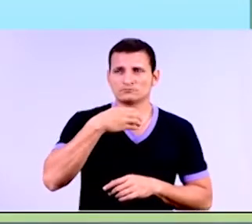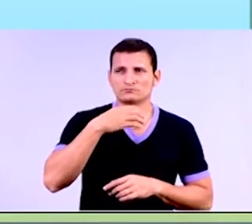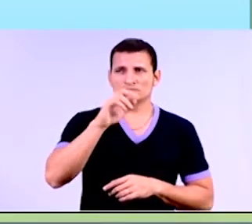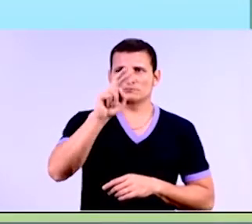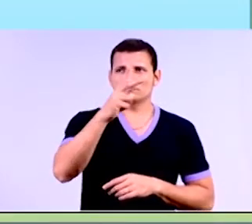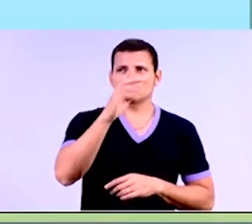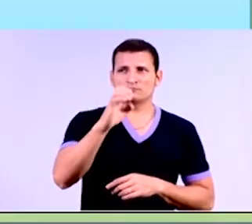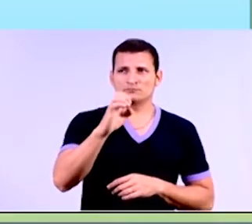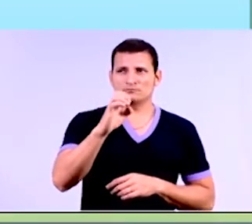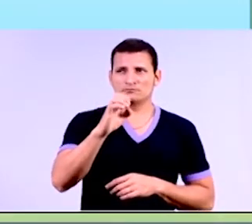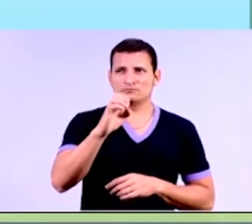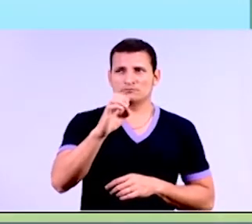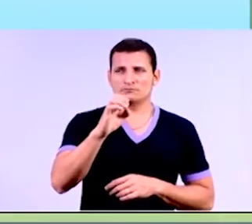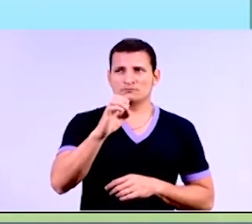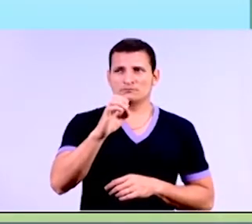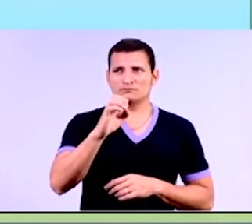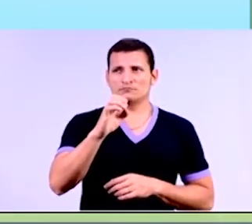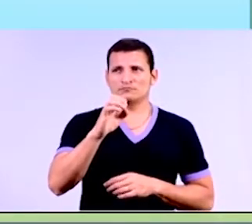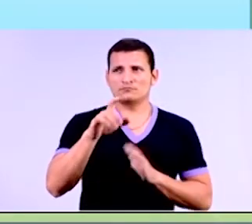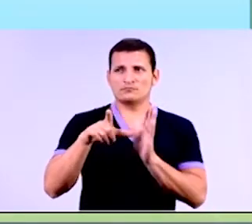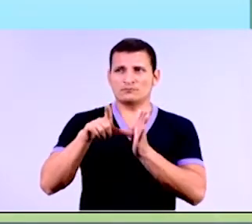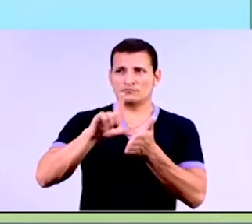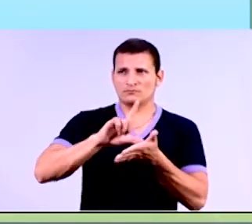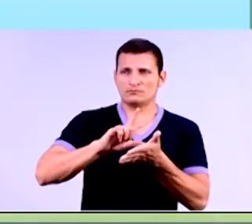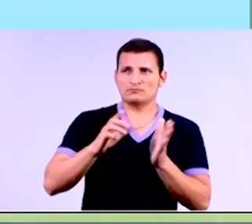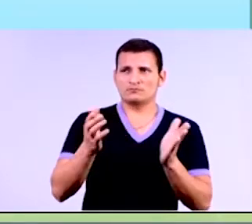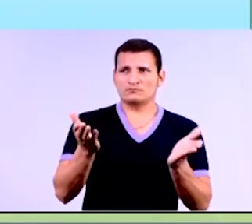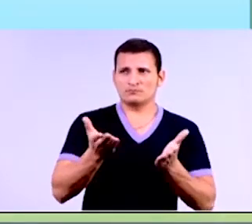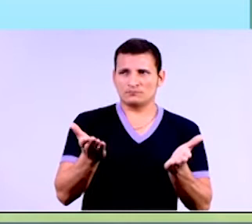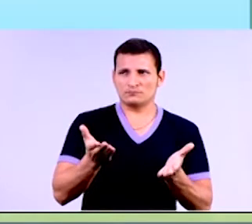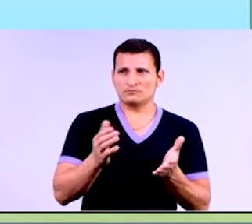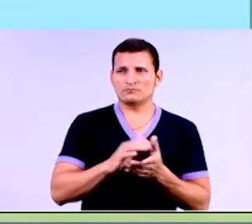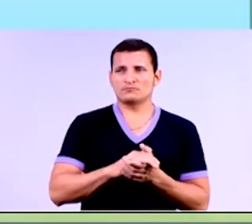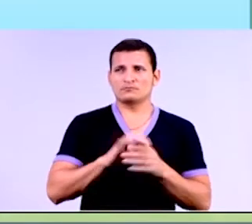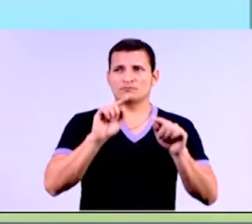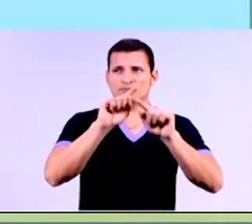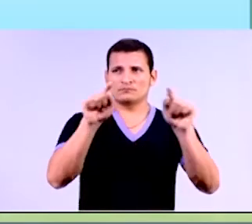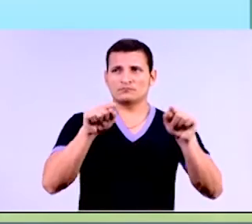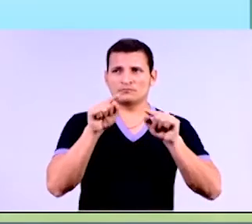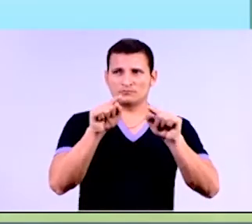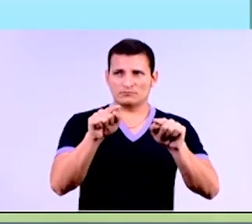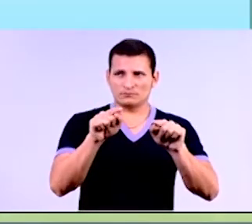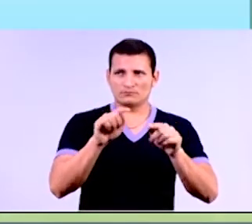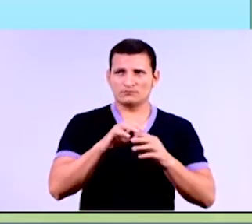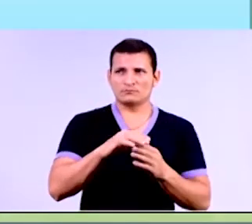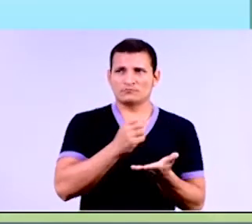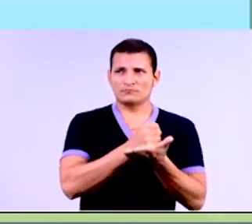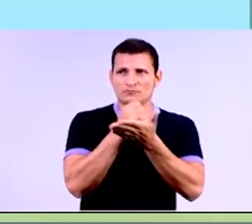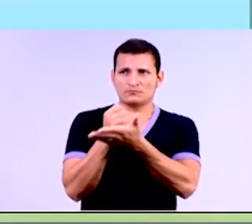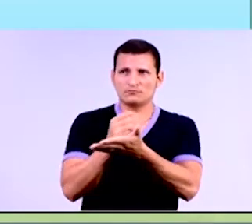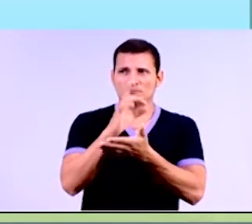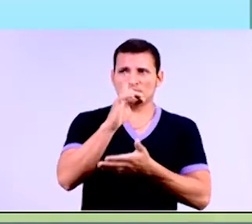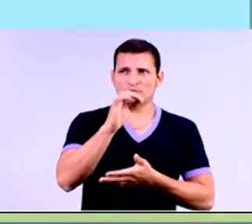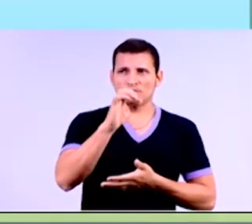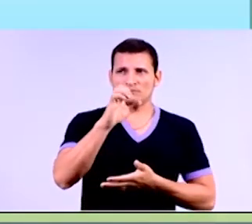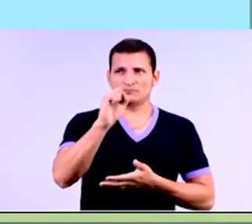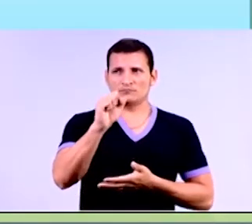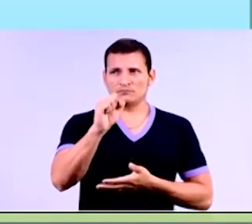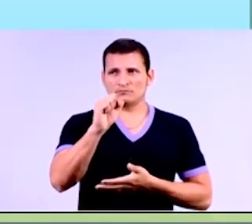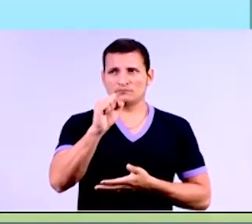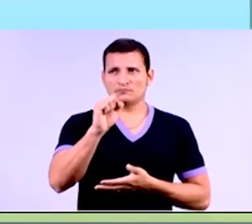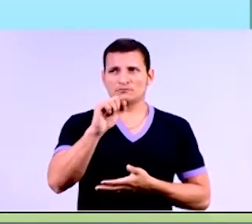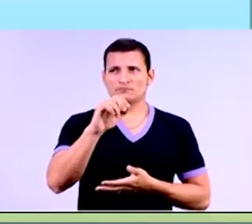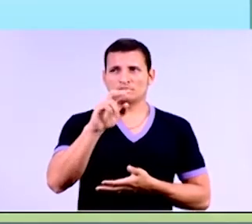it, auxiliar na negativa, doesn't, do presente. E na interrogativa, auxiliar does. Does he prefer to